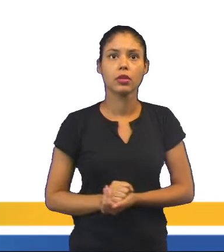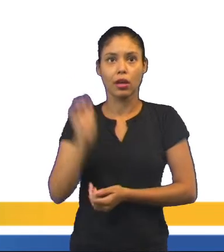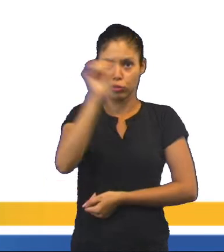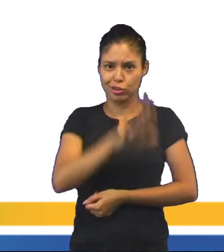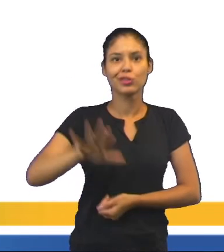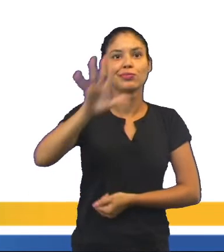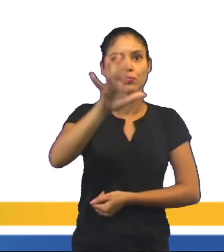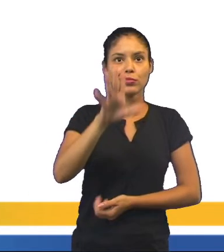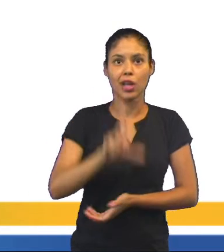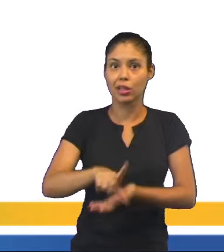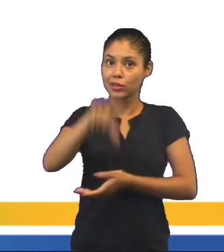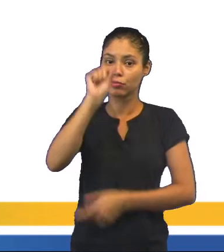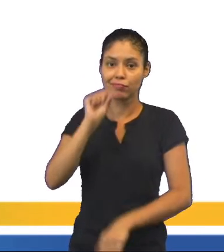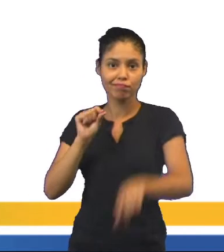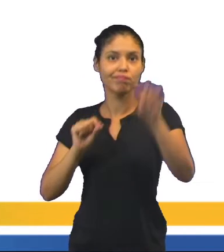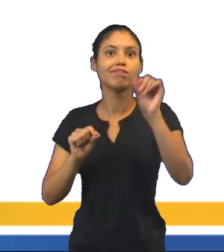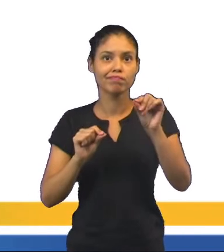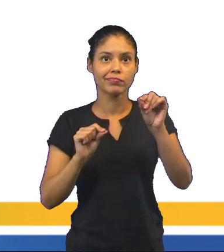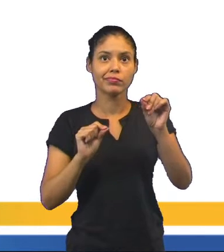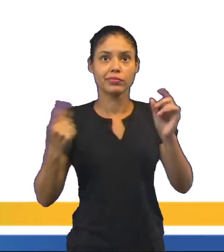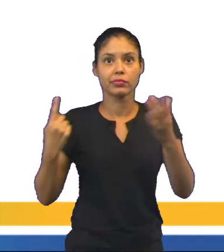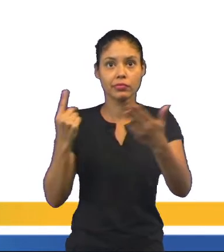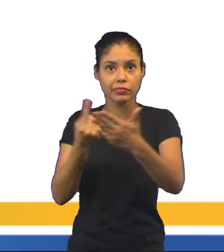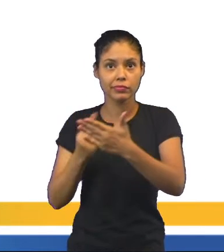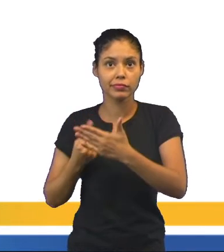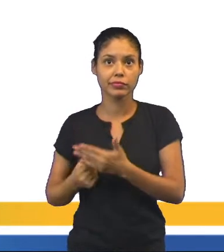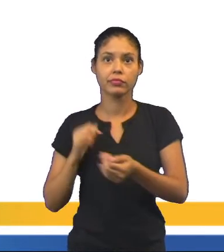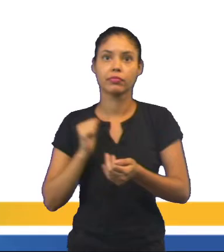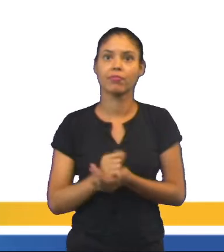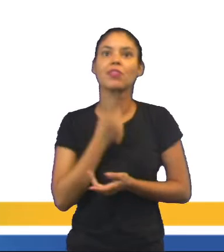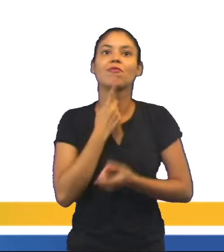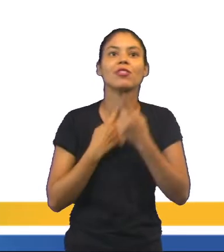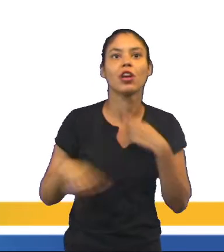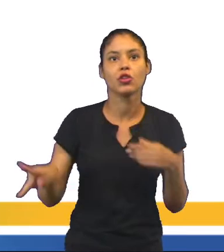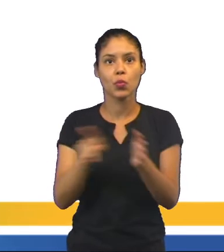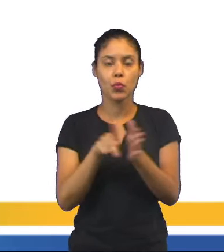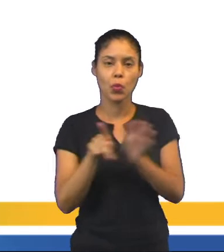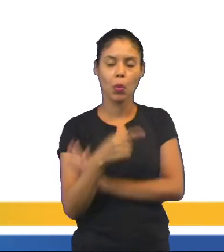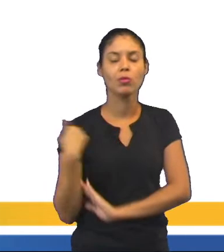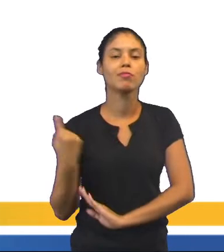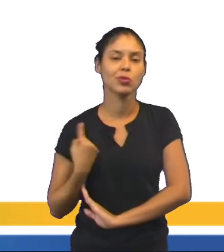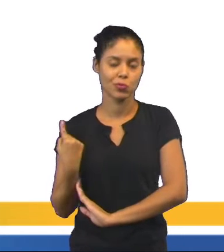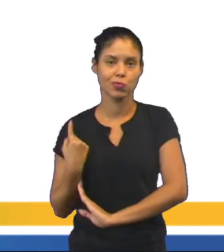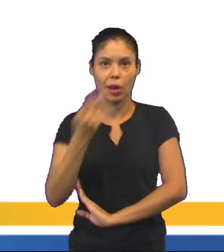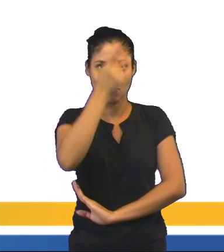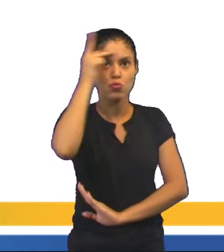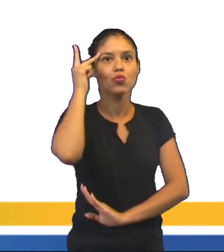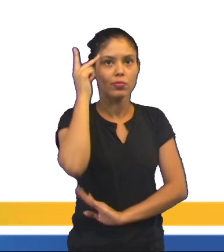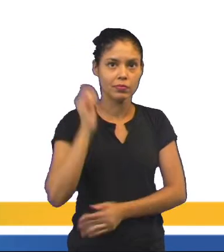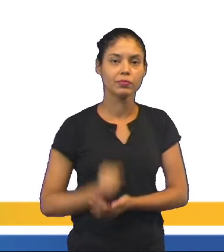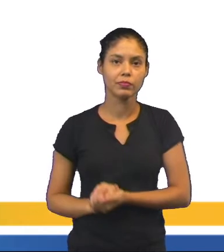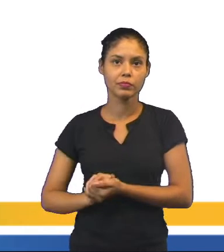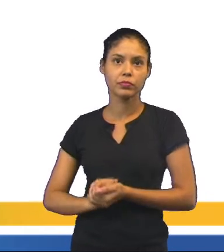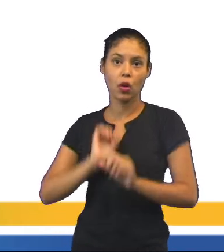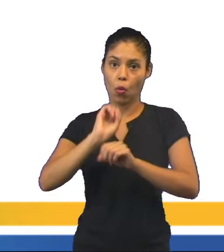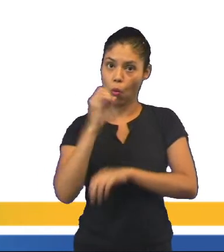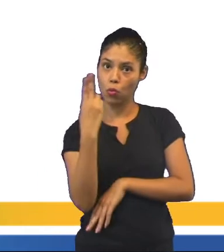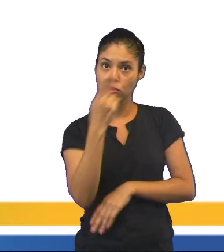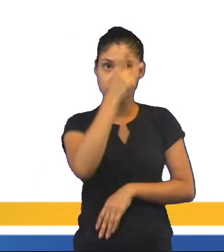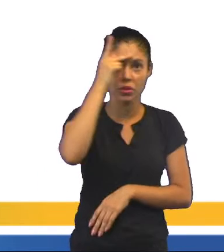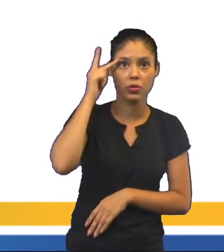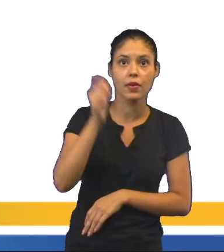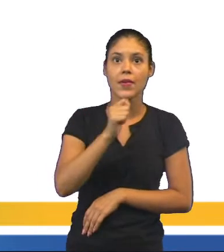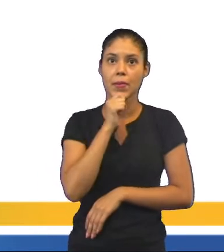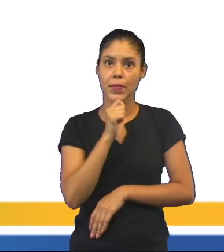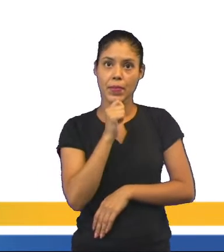E, geralmente, as decisões se restringem às vontades do próprio indivíduo ou de